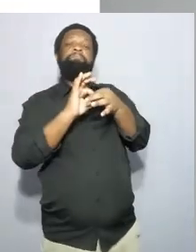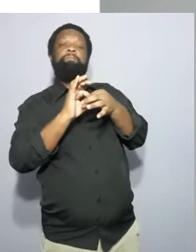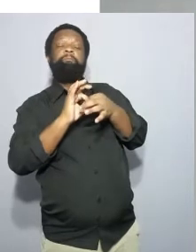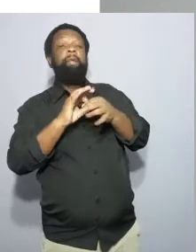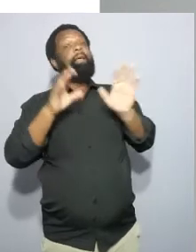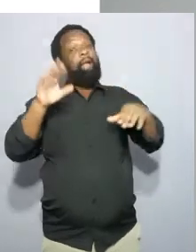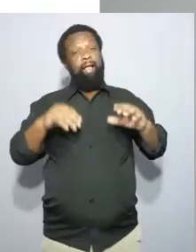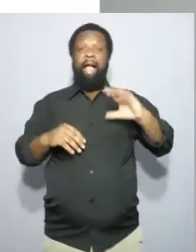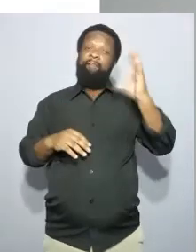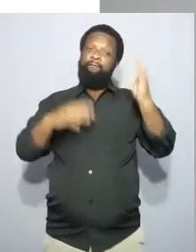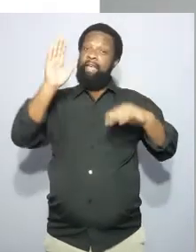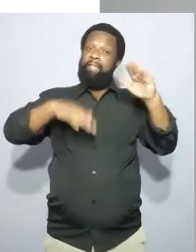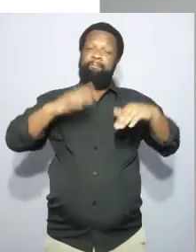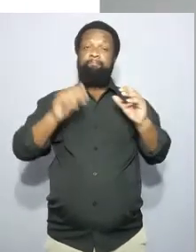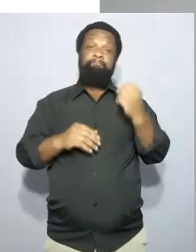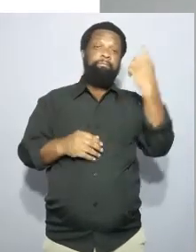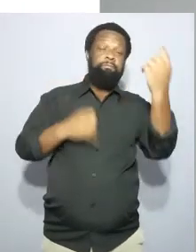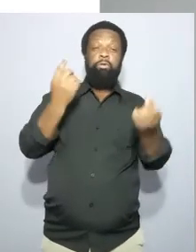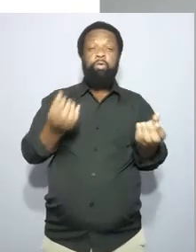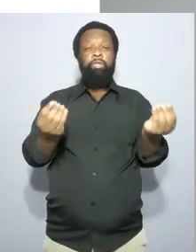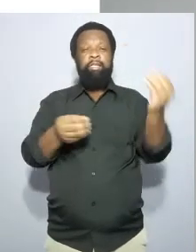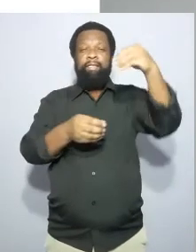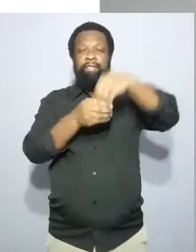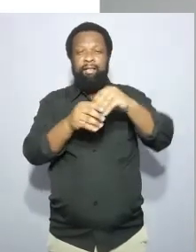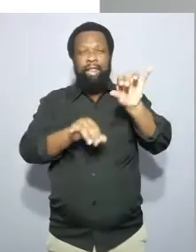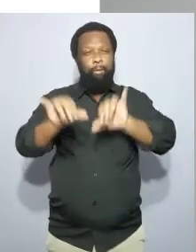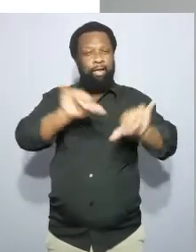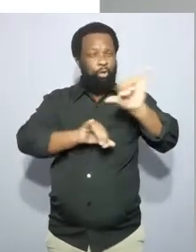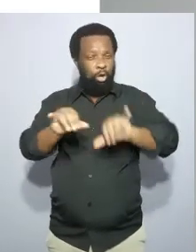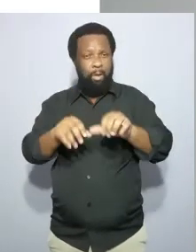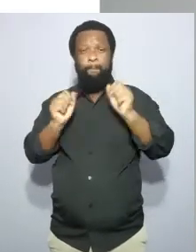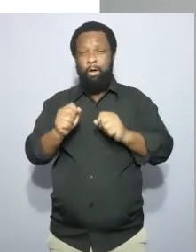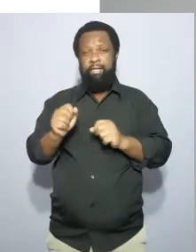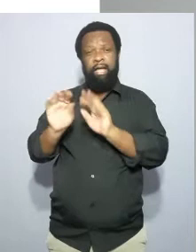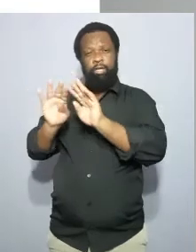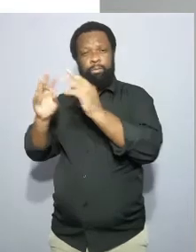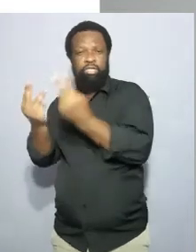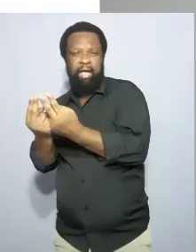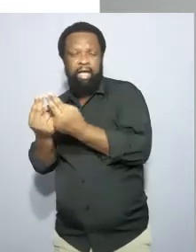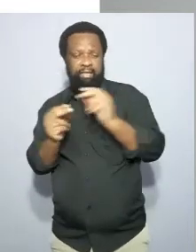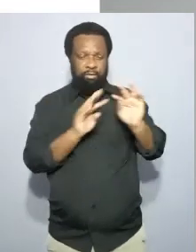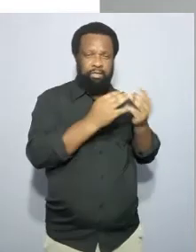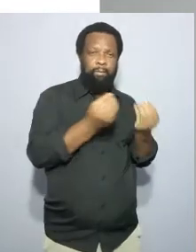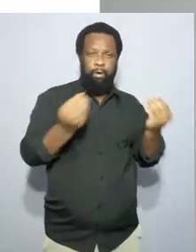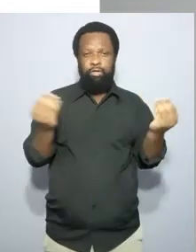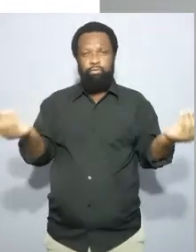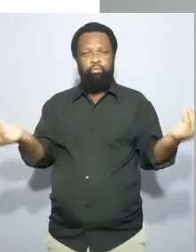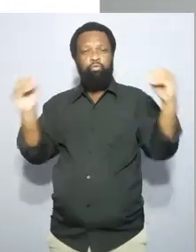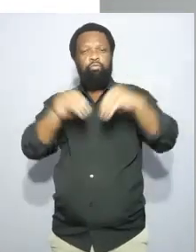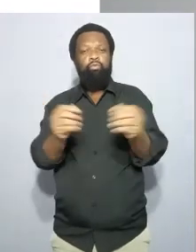laboratório, a gente consegue sintetizar substâncias que possuem gases nobres,